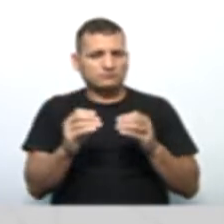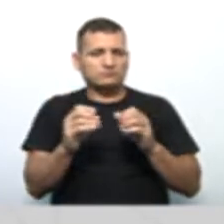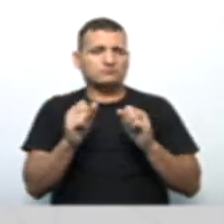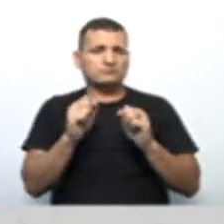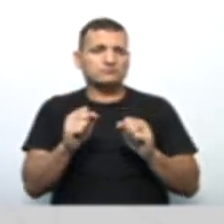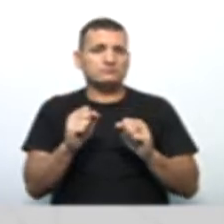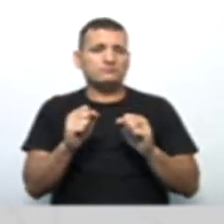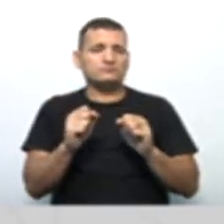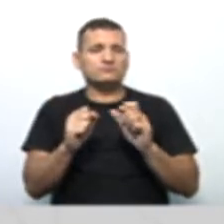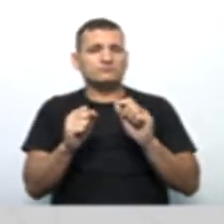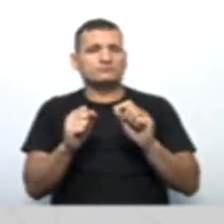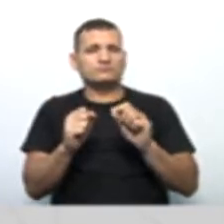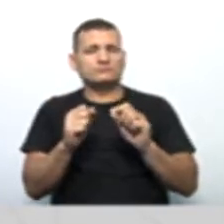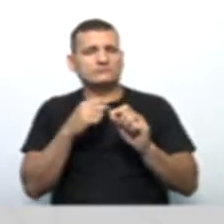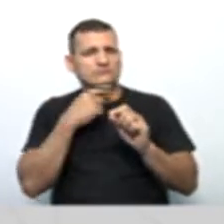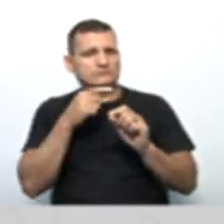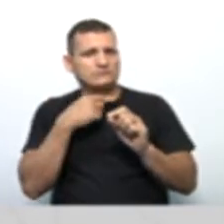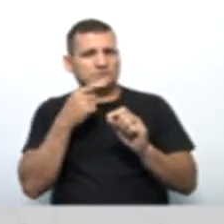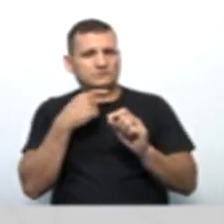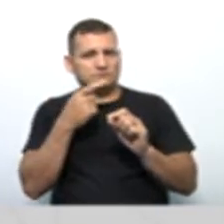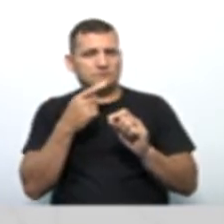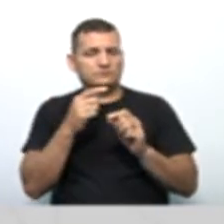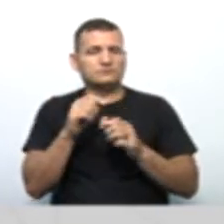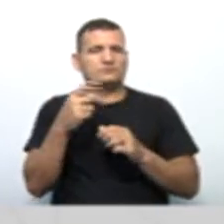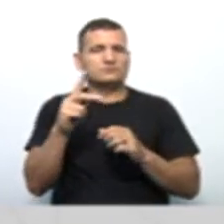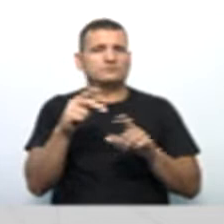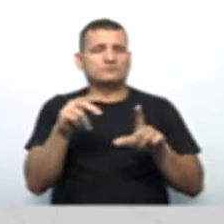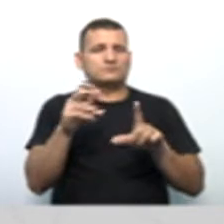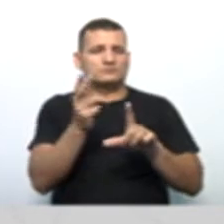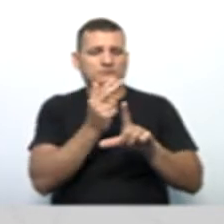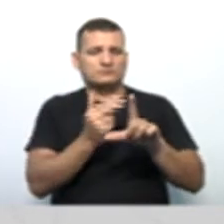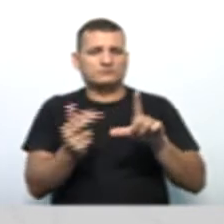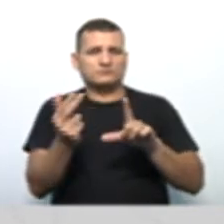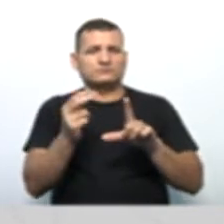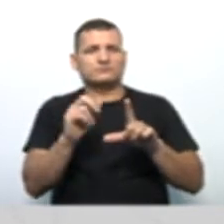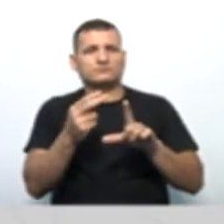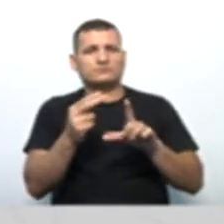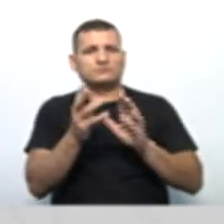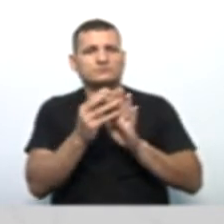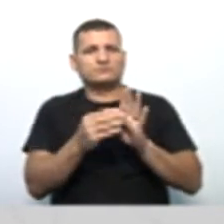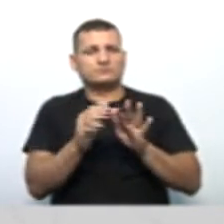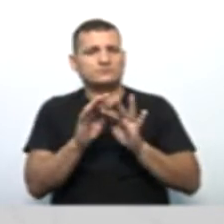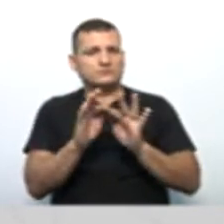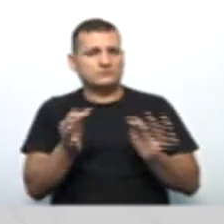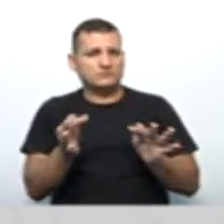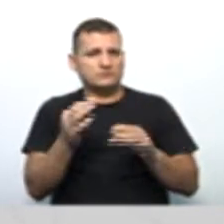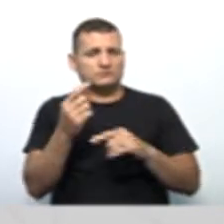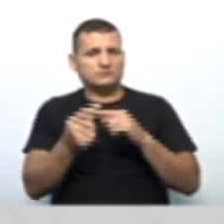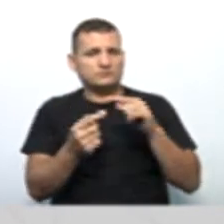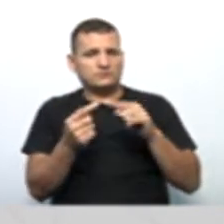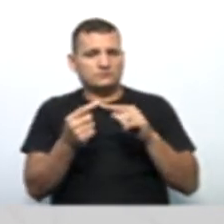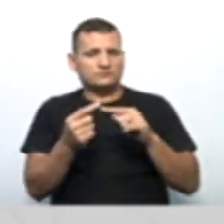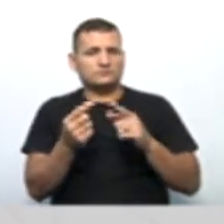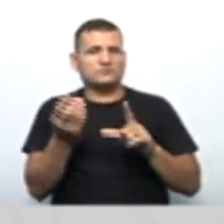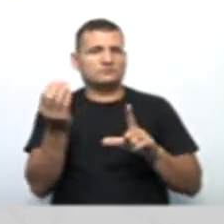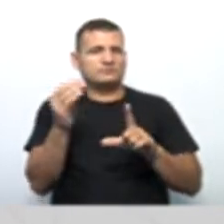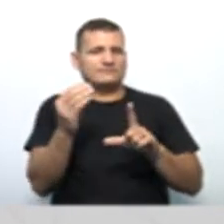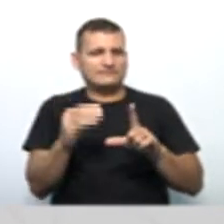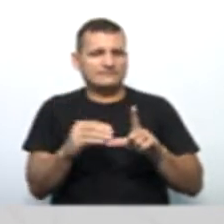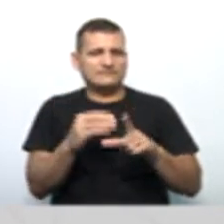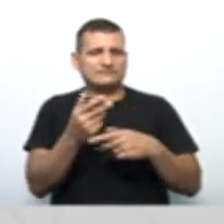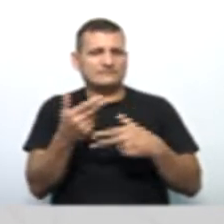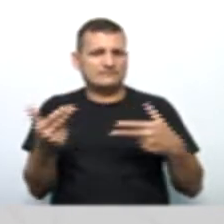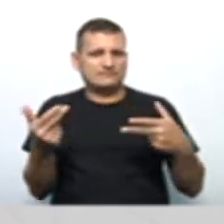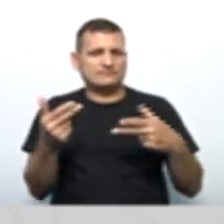verdade adicionar mais uma dúvida ou seja deixar o seu layout o conteúdo mais simples e direto possível então não encher linguiça em seu site